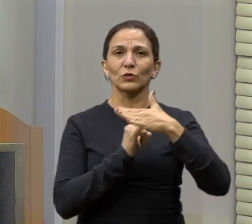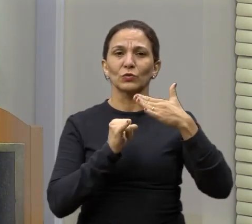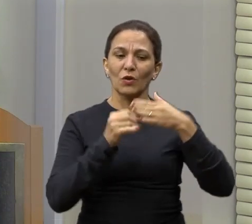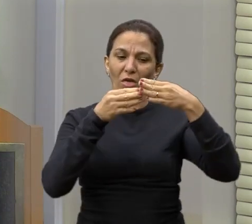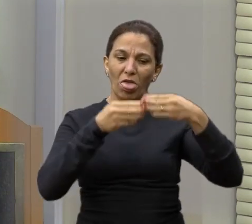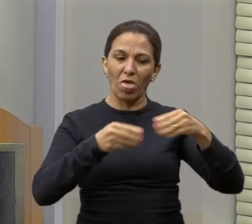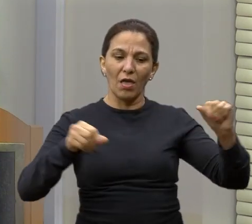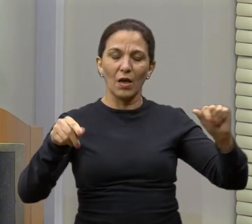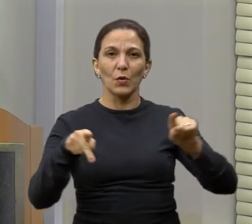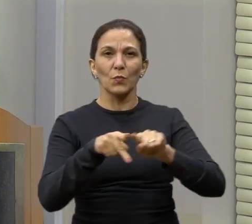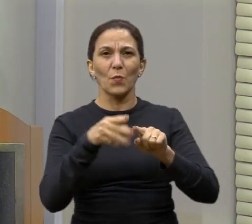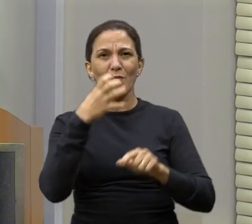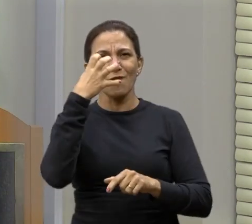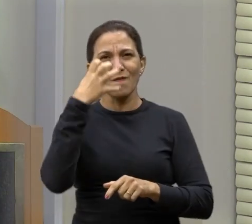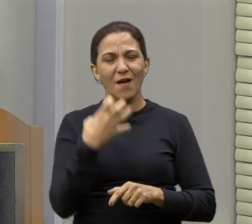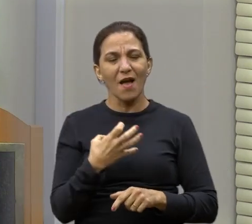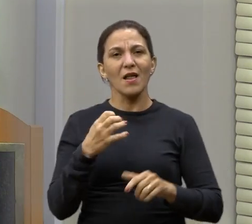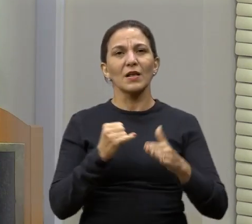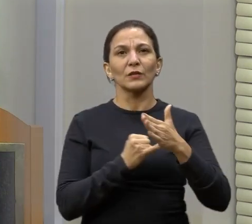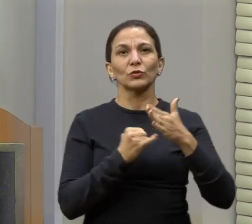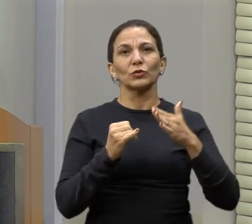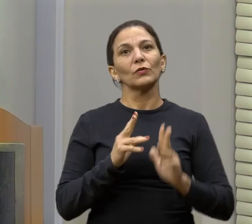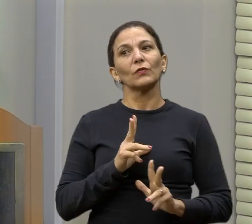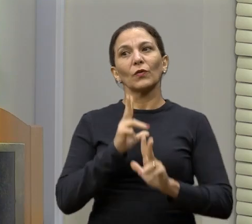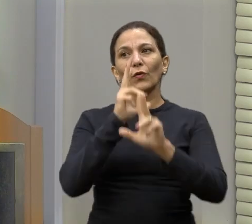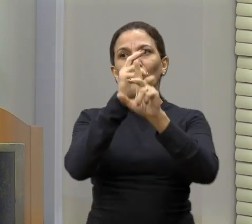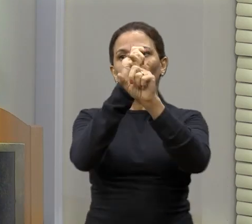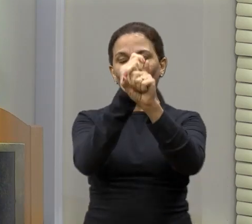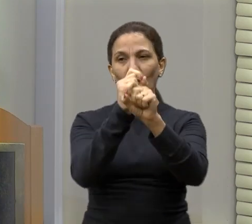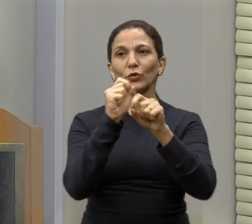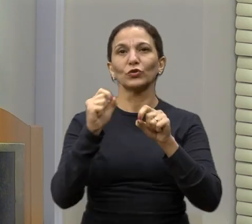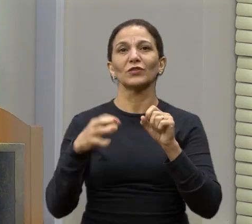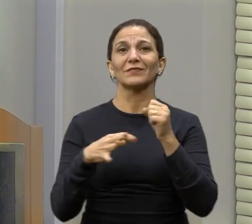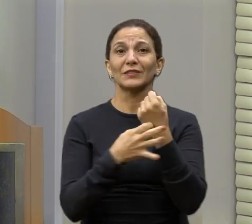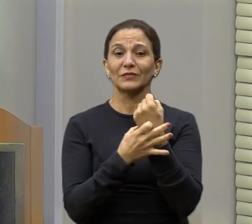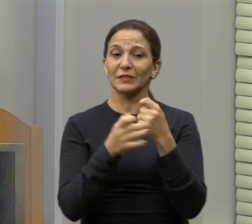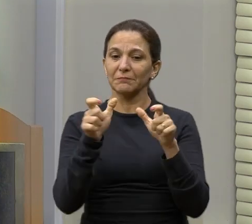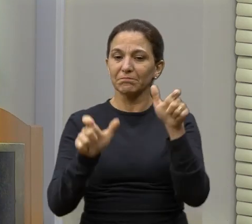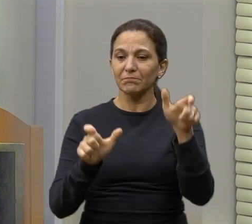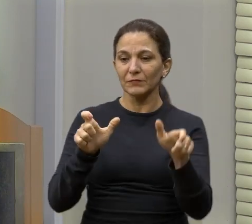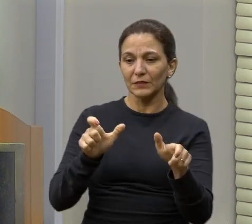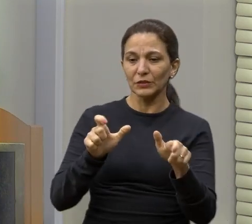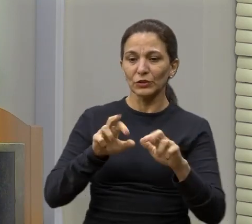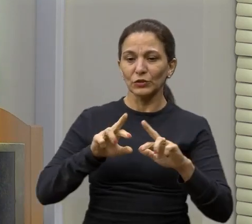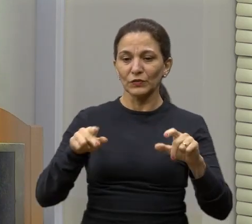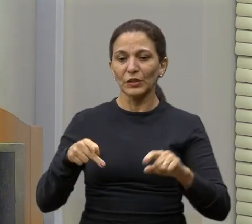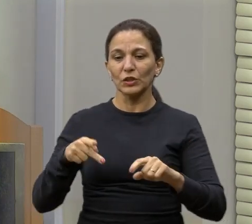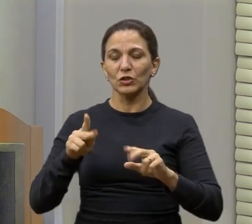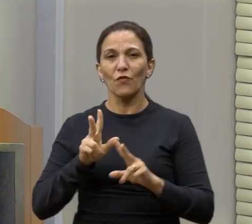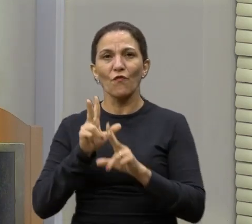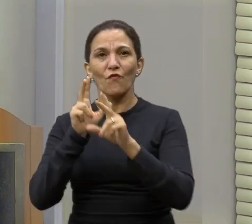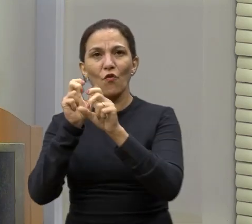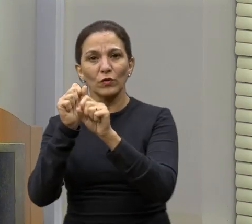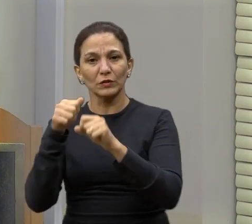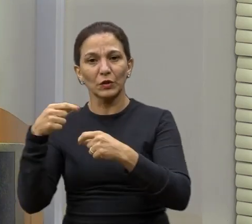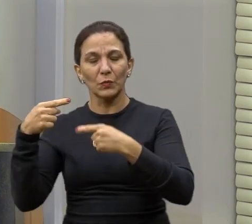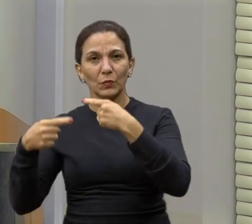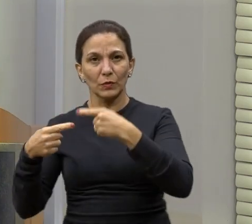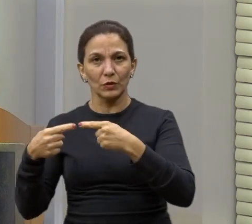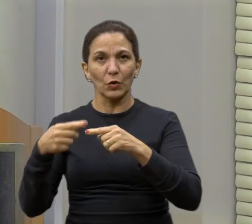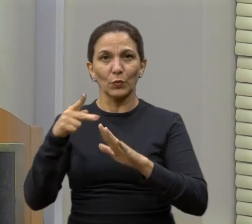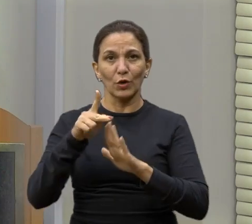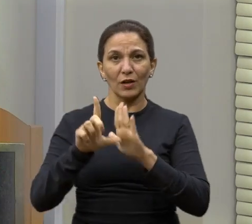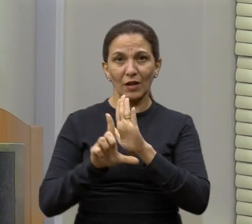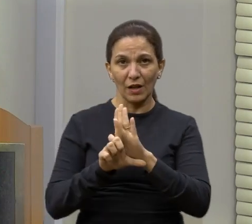Brasil. Instituição séria, instituição forte, é para a defesa do cidadão, não para o poder político. Os dois projetos de lei